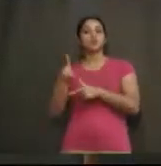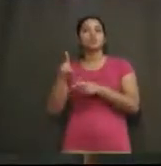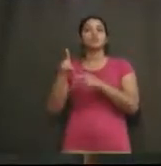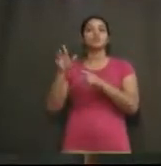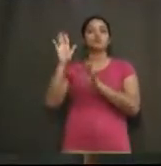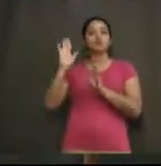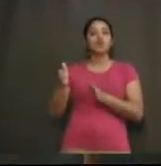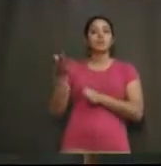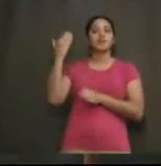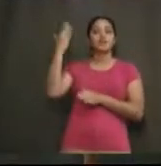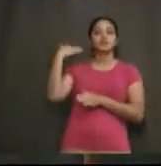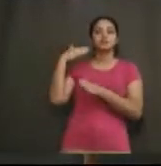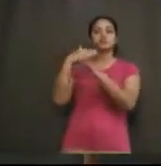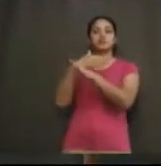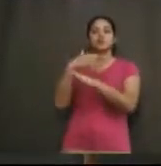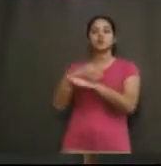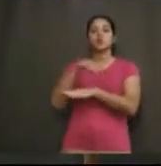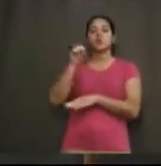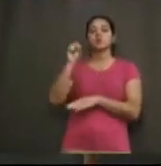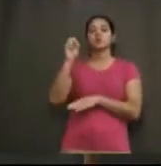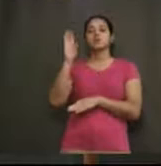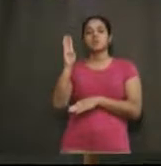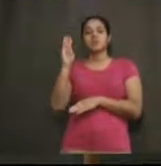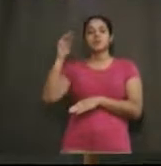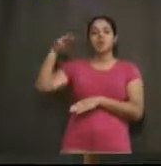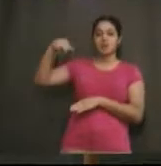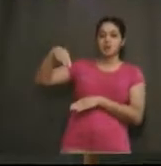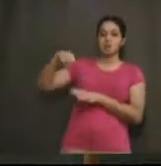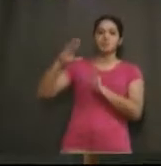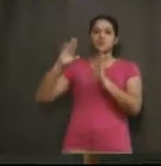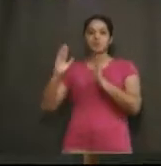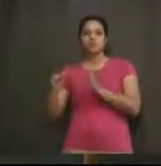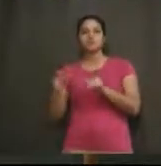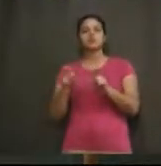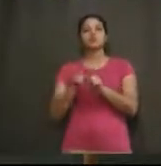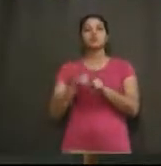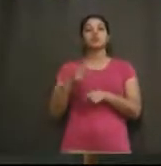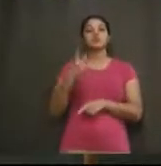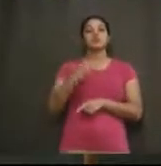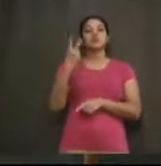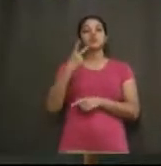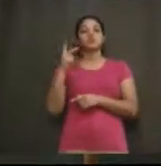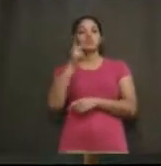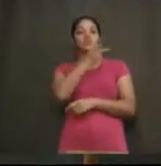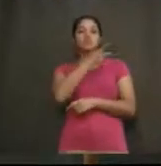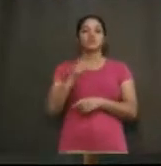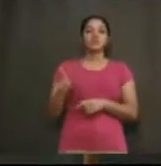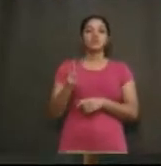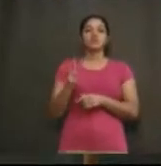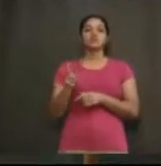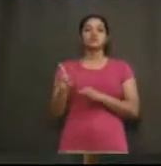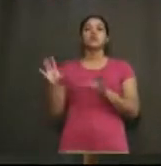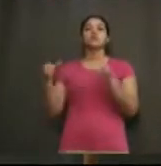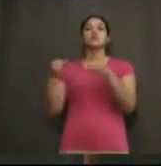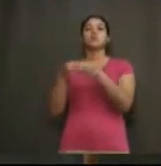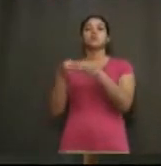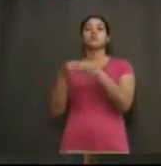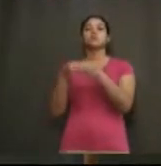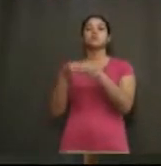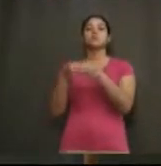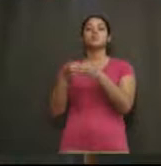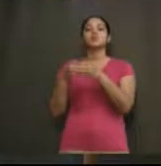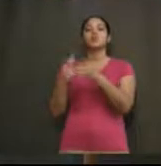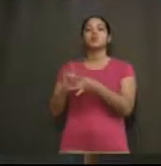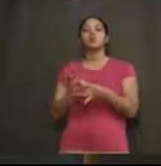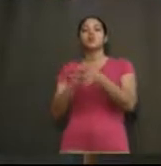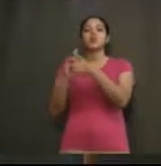Sociedade Brasileira de Matemática, a SBM, vice-presidente da União Matemática Internacional,